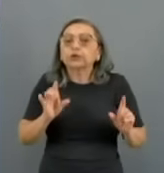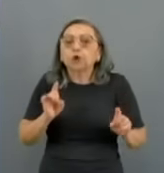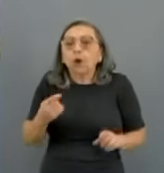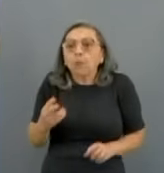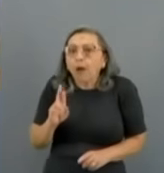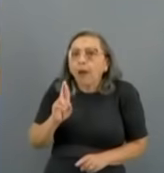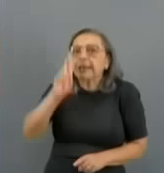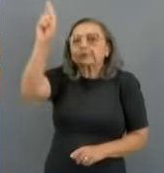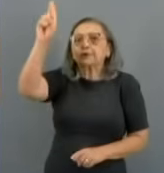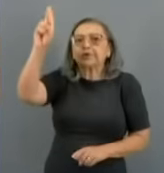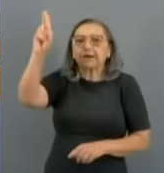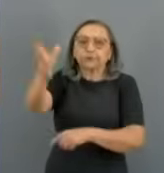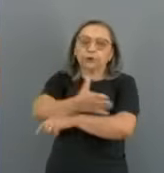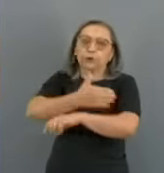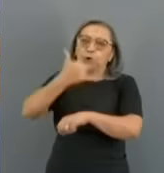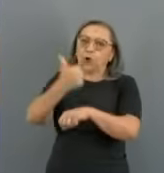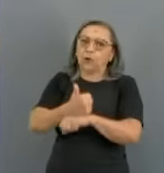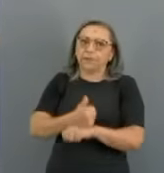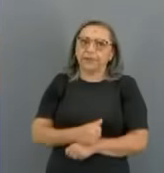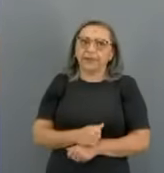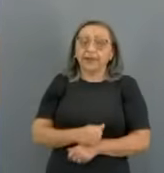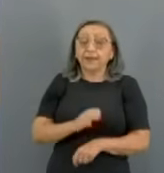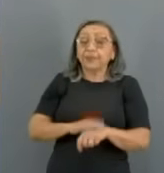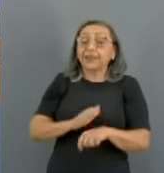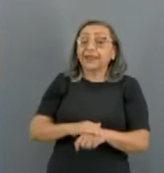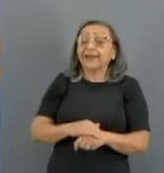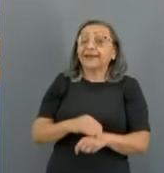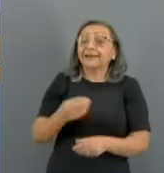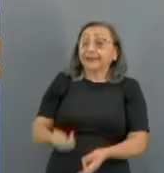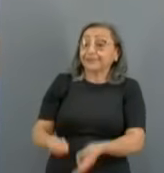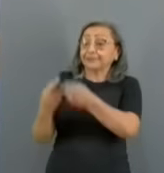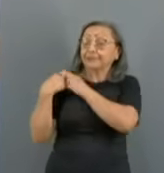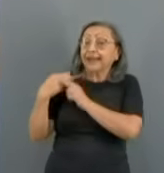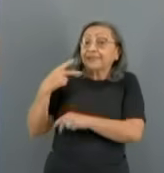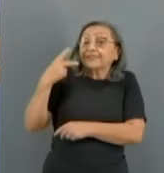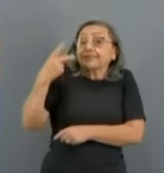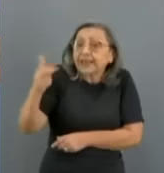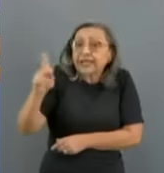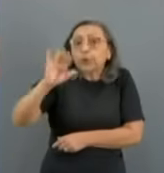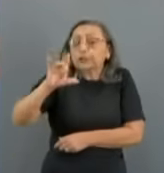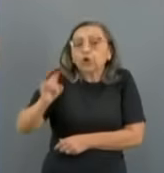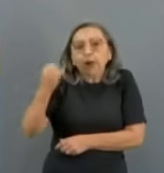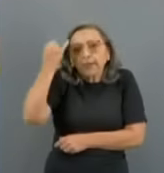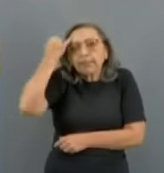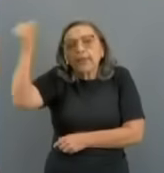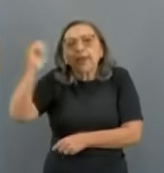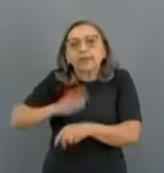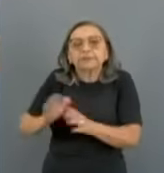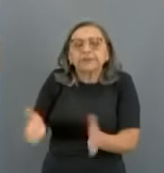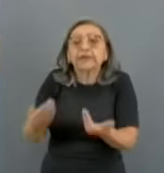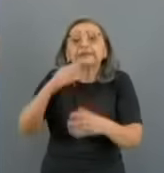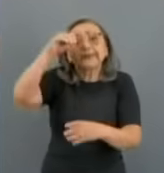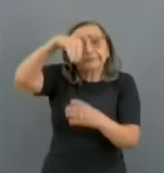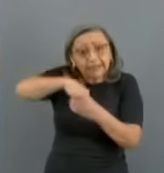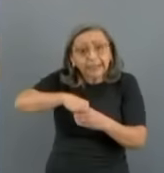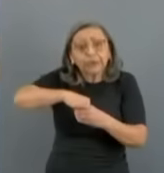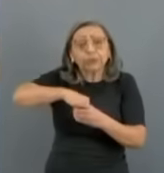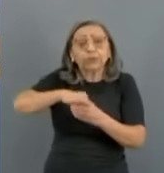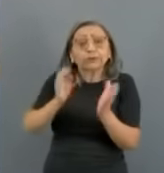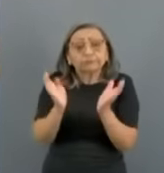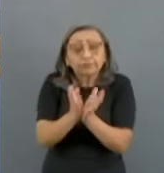do golpe. A parte dele não era dar ideia, não era incentivar. Ele é alguém que estava lá dentro,